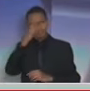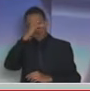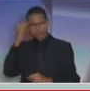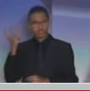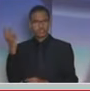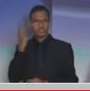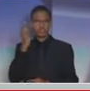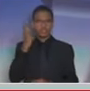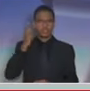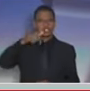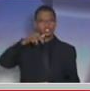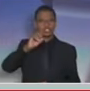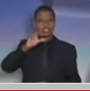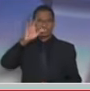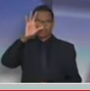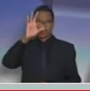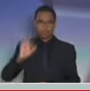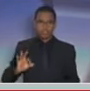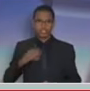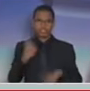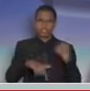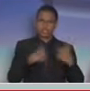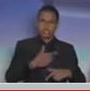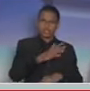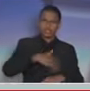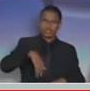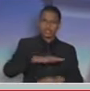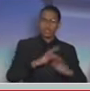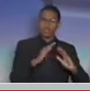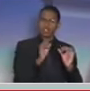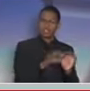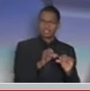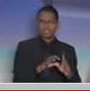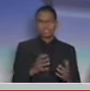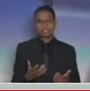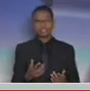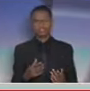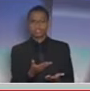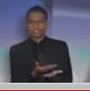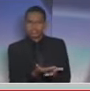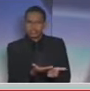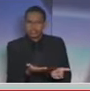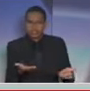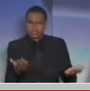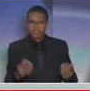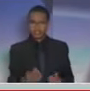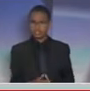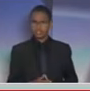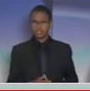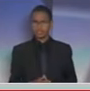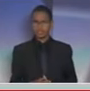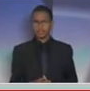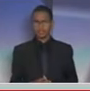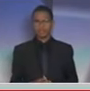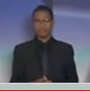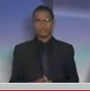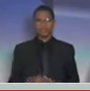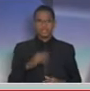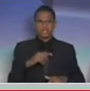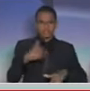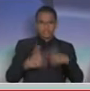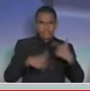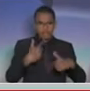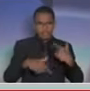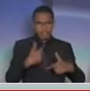Quase 70% dos servidores pertencem ao quadro do magistério, são servidores